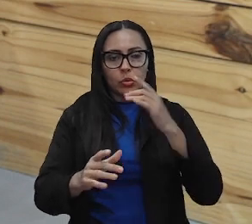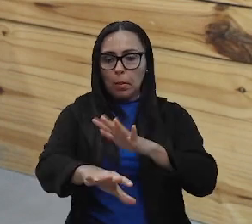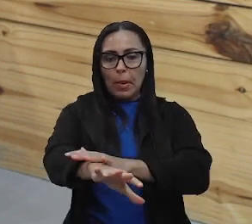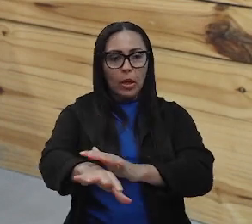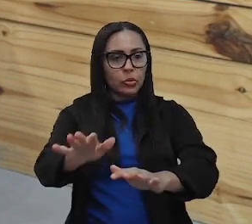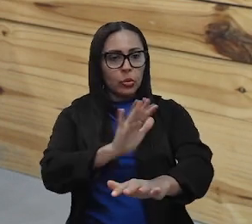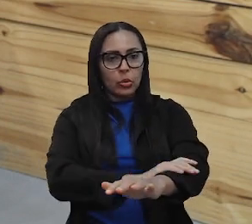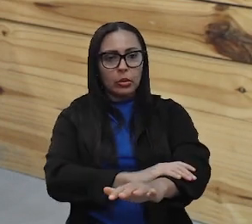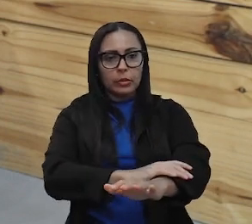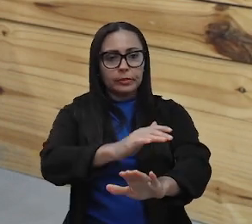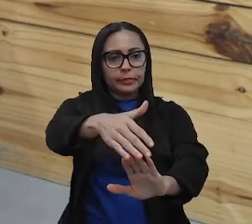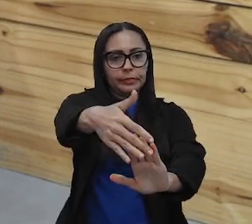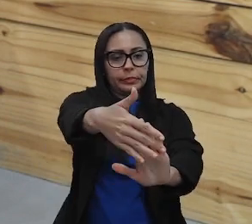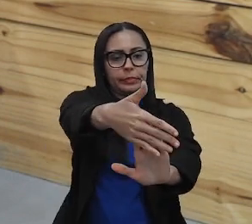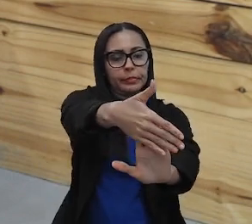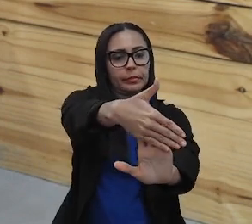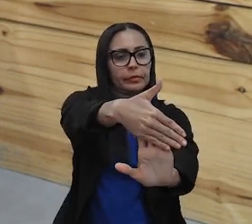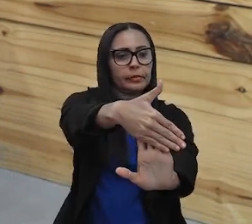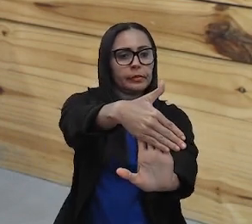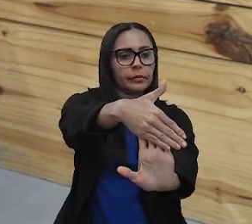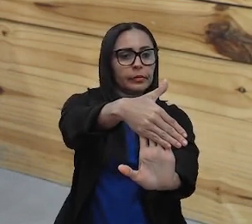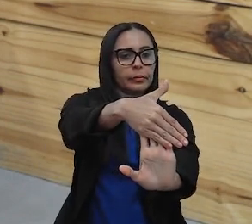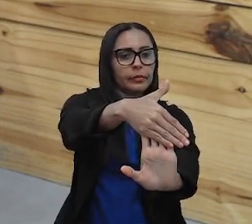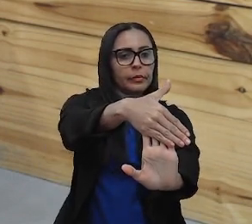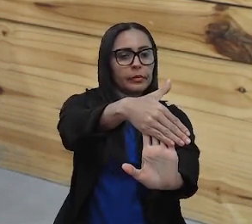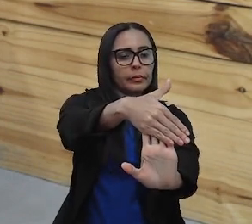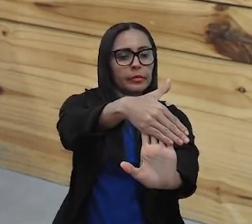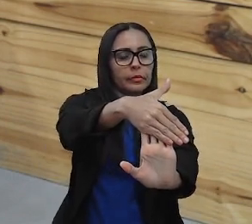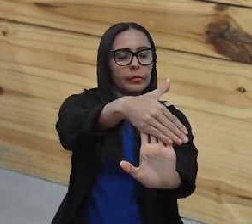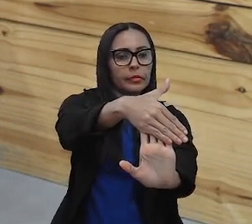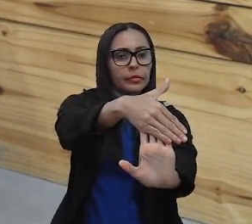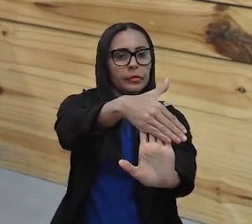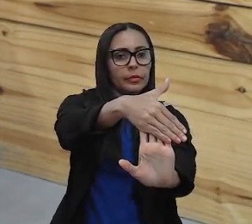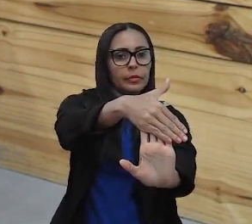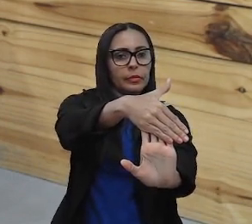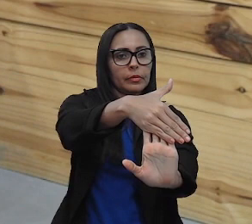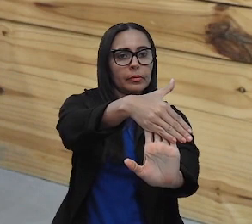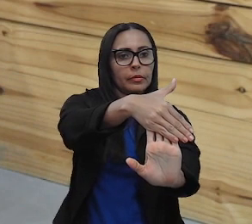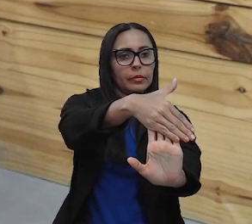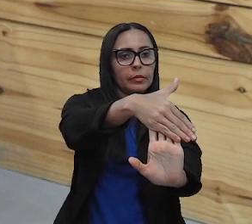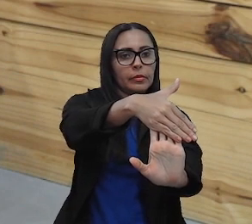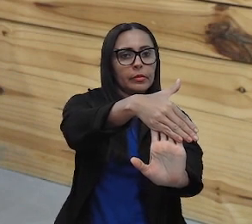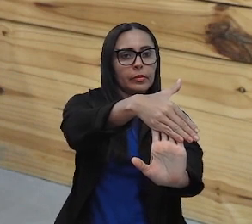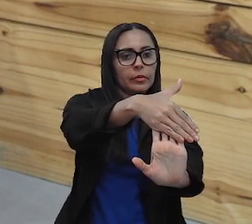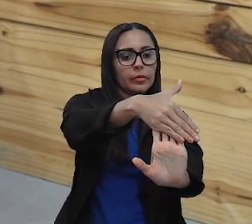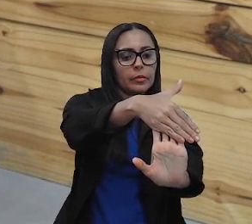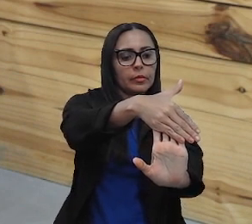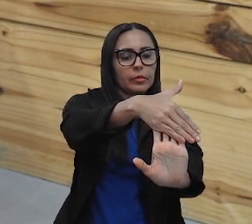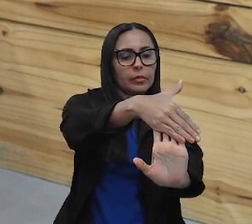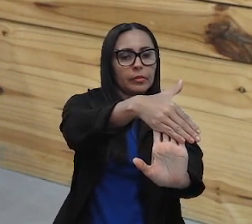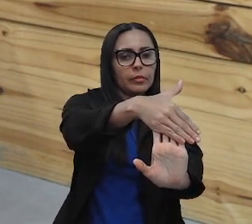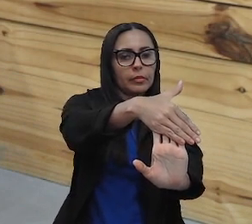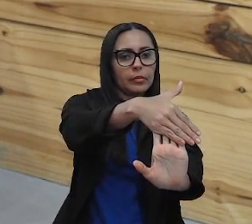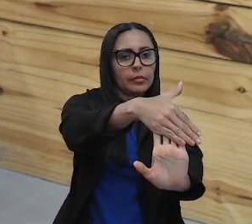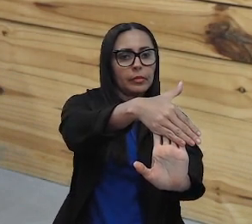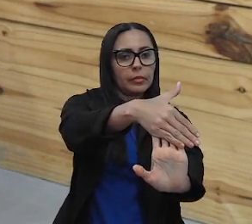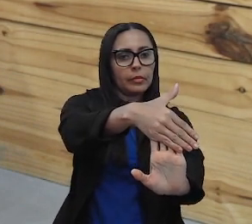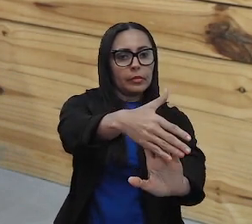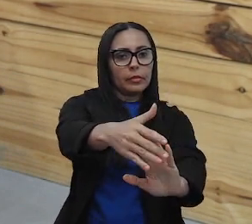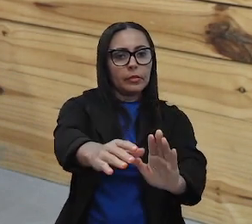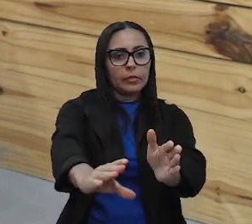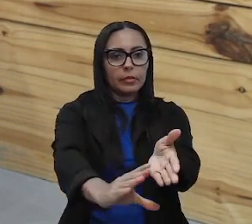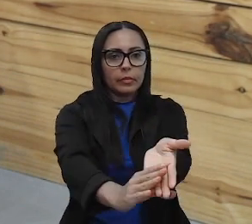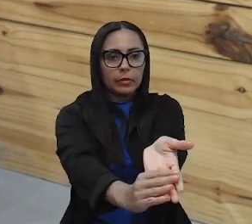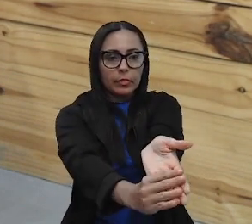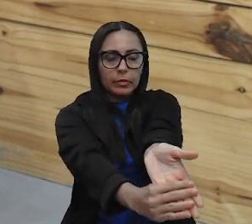punho. Alonga, dedozinhos para cima, você vai, alonga para cima, gira o